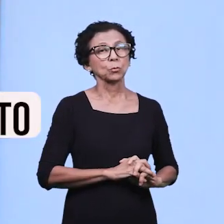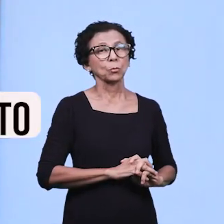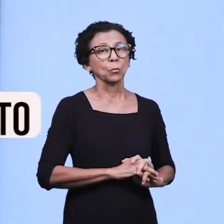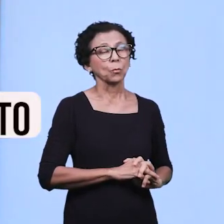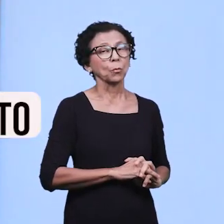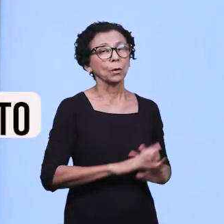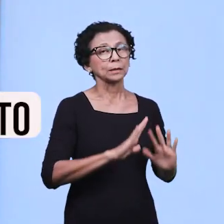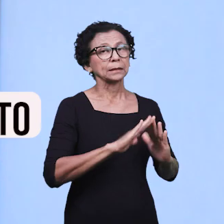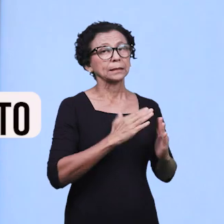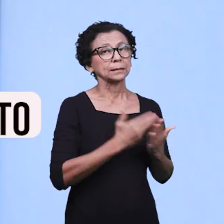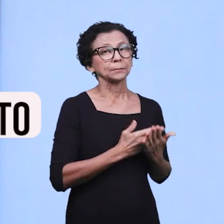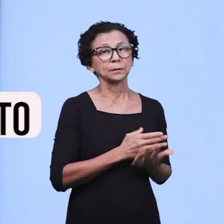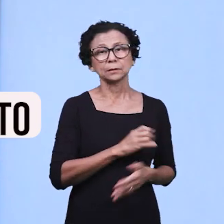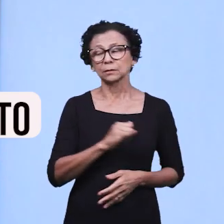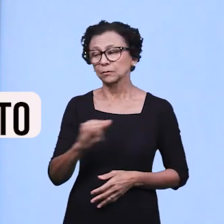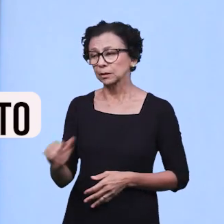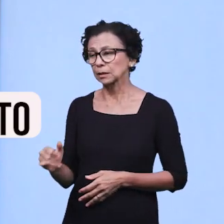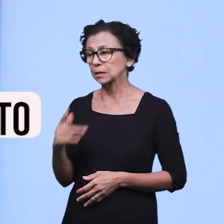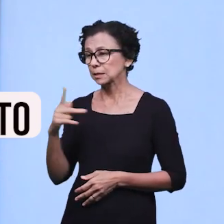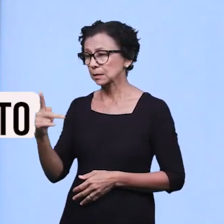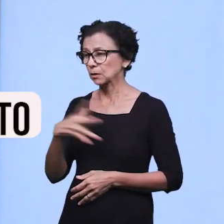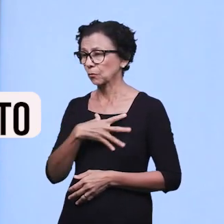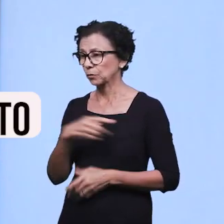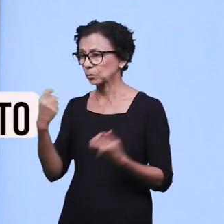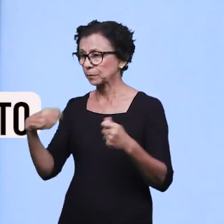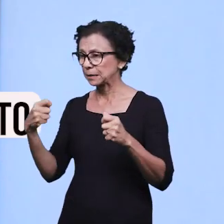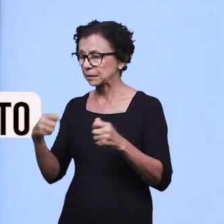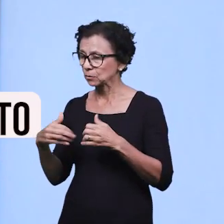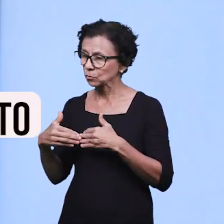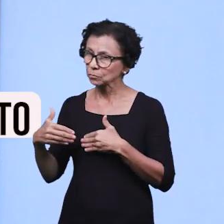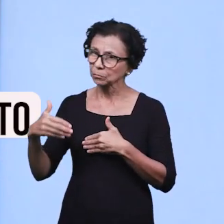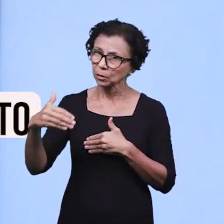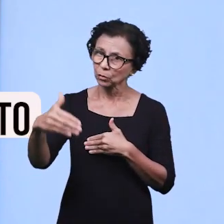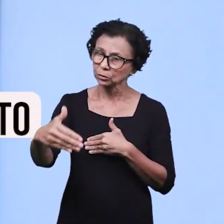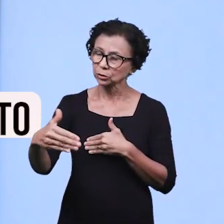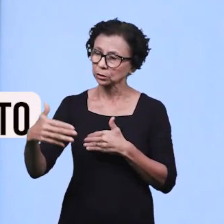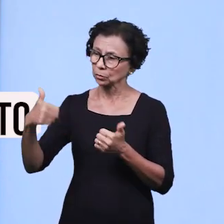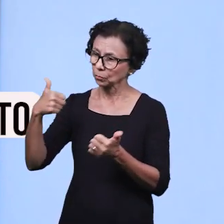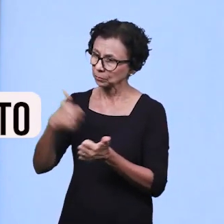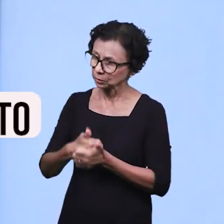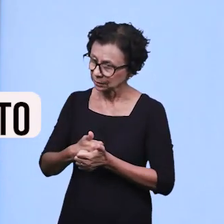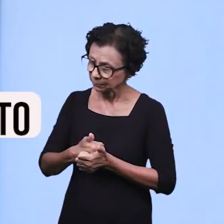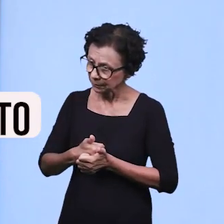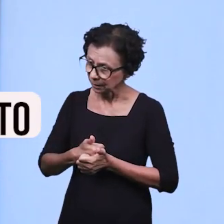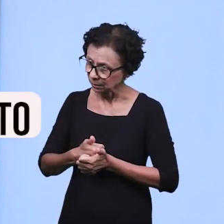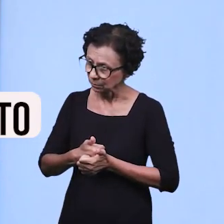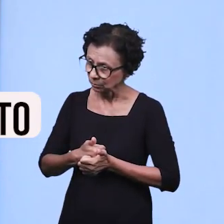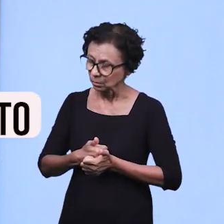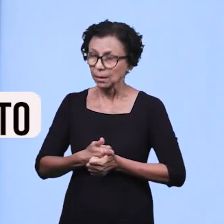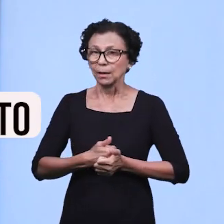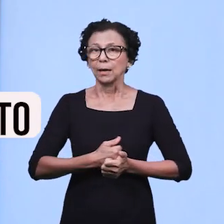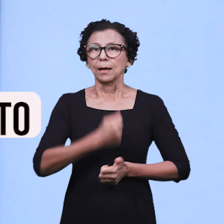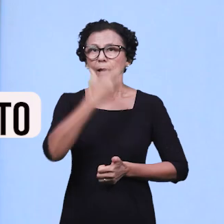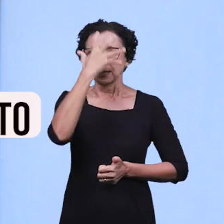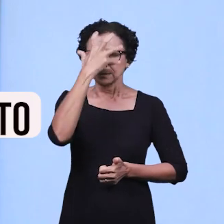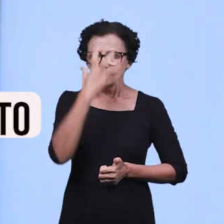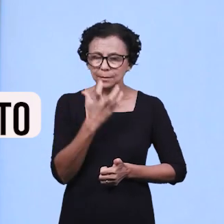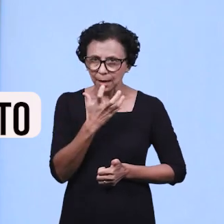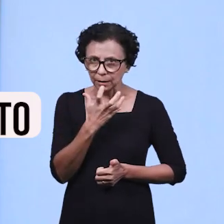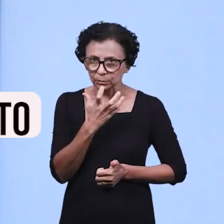uma rotina, de um acompanhamento. A família precisa levar isso a sério. Isso não é brincadeira, não